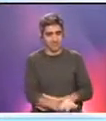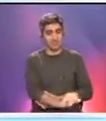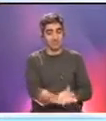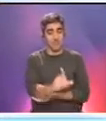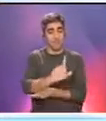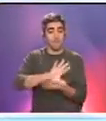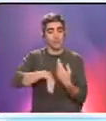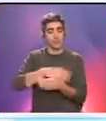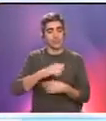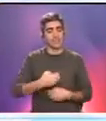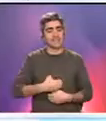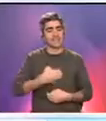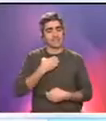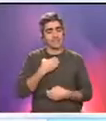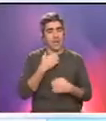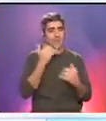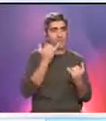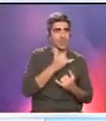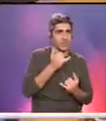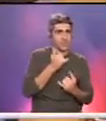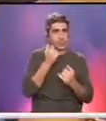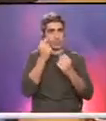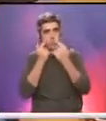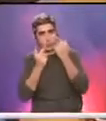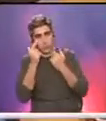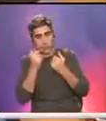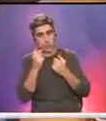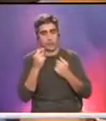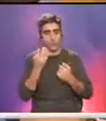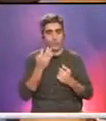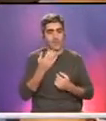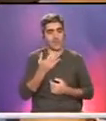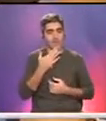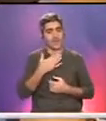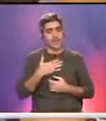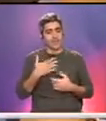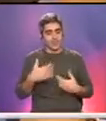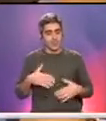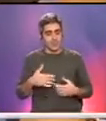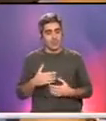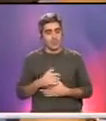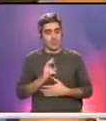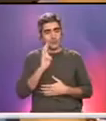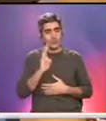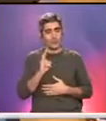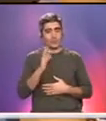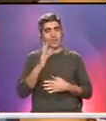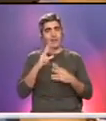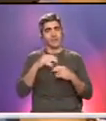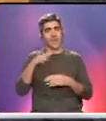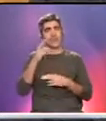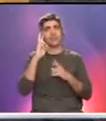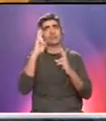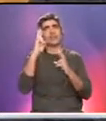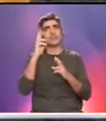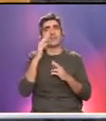de sentimentos entre a felicidade e o choro, e este choro que parece que adivinha já a esperança de uma